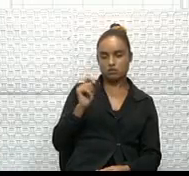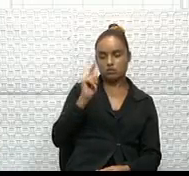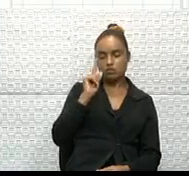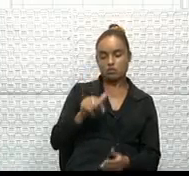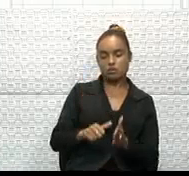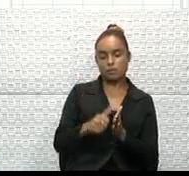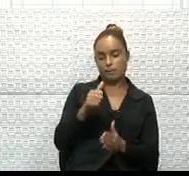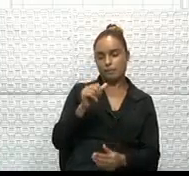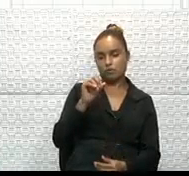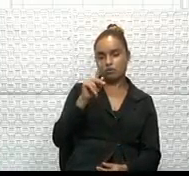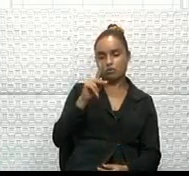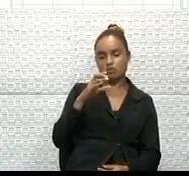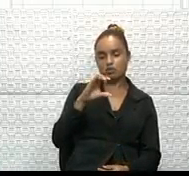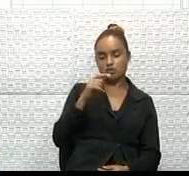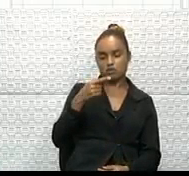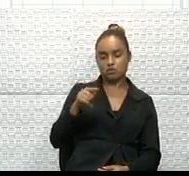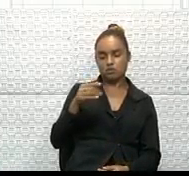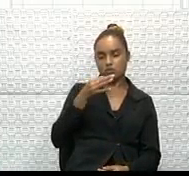Feito isso,